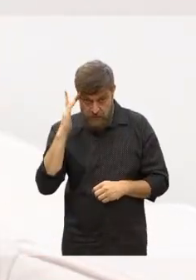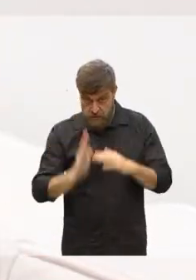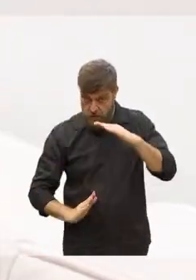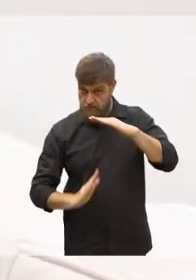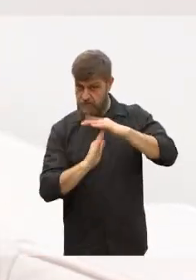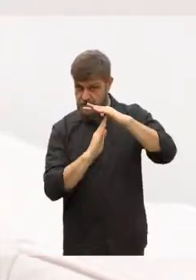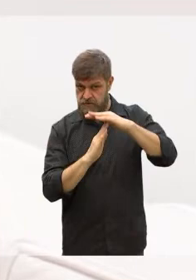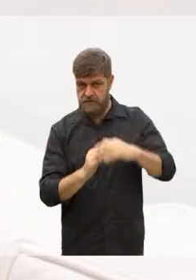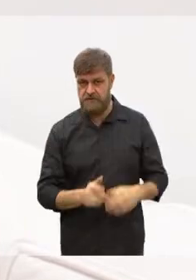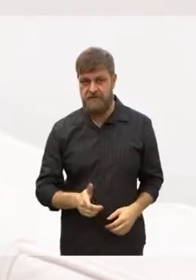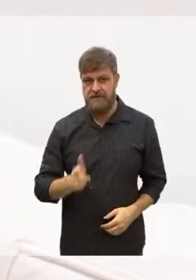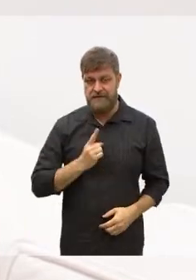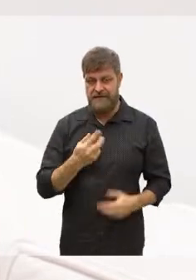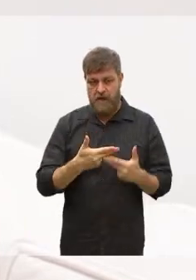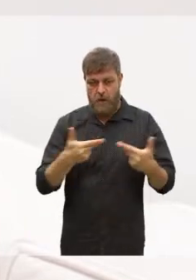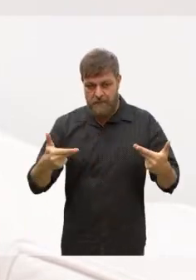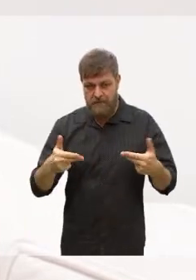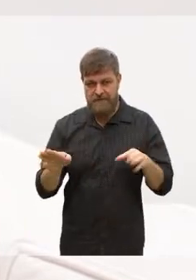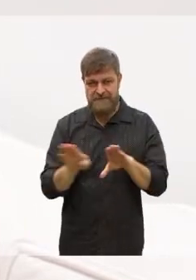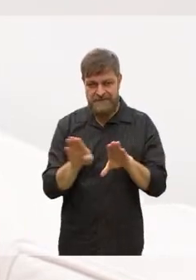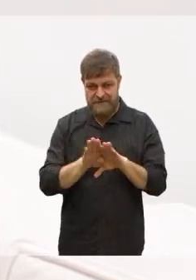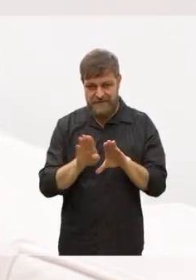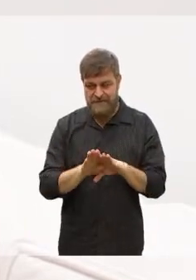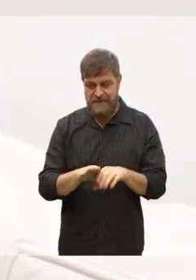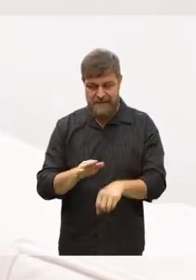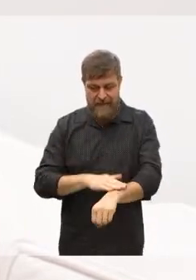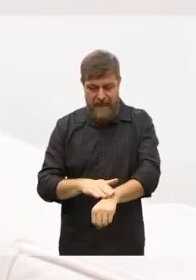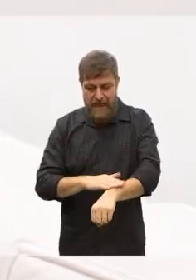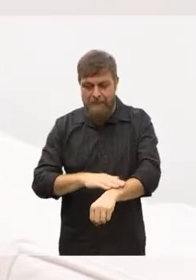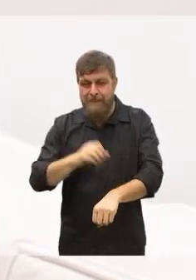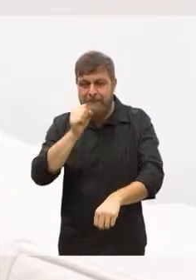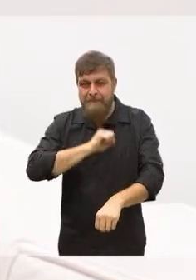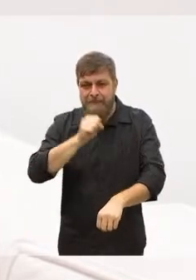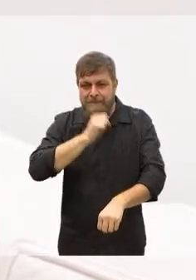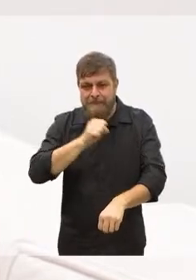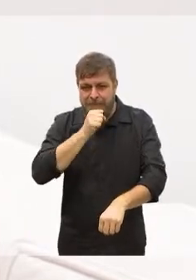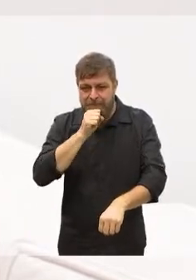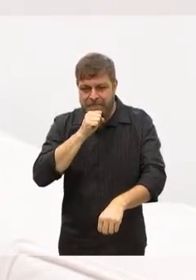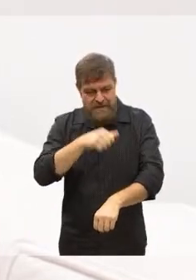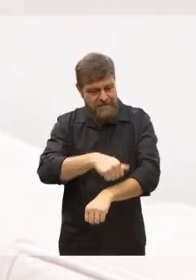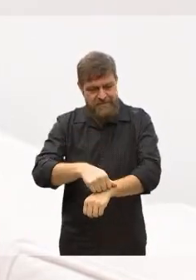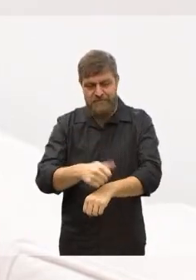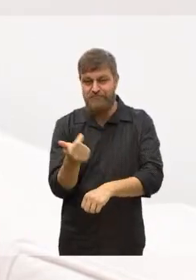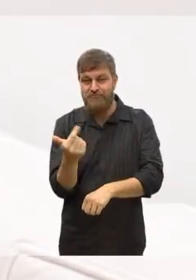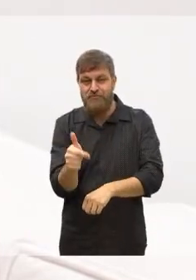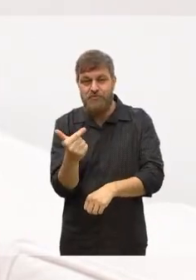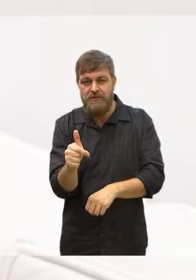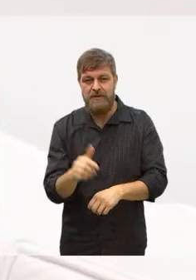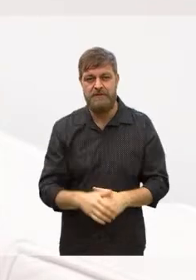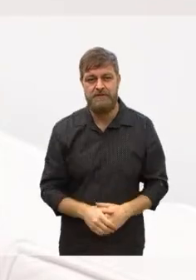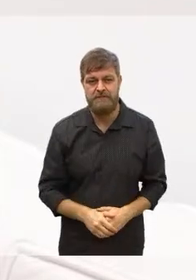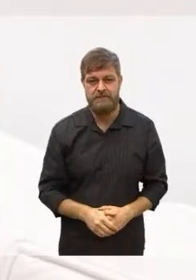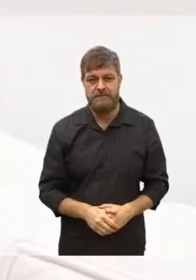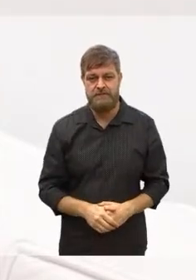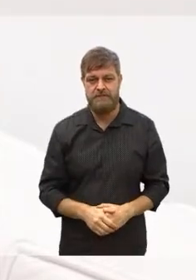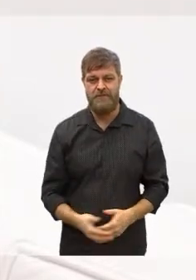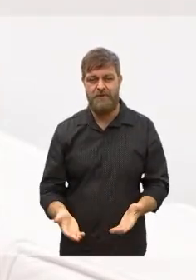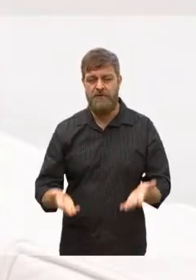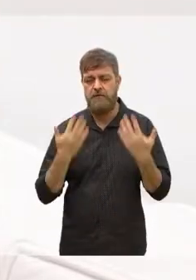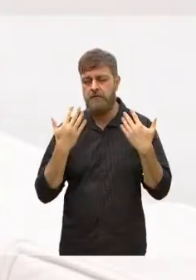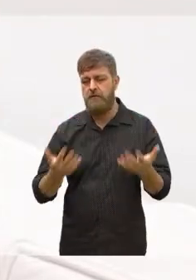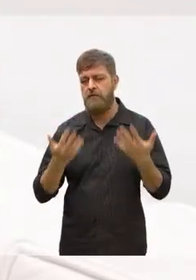conhece. Mas tem uma coisa também que envelhece e que não tem filtro. Sabe o quê? O